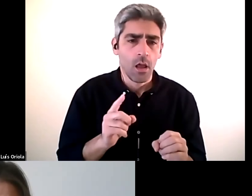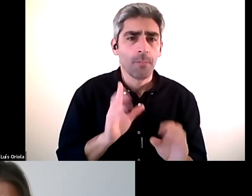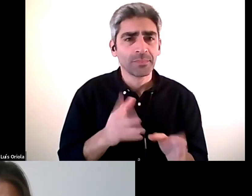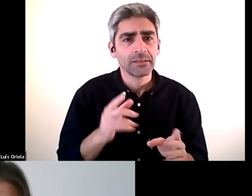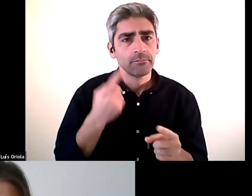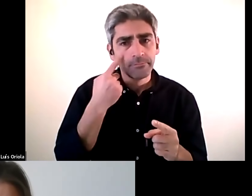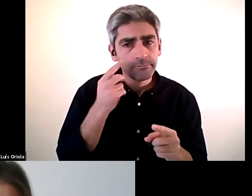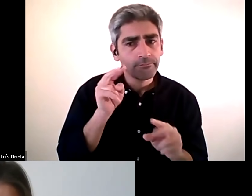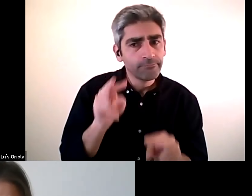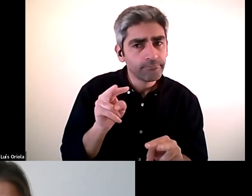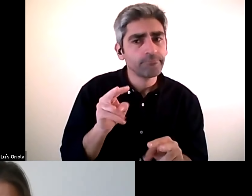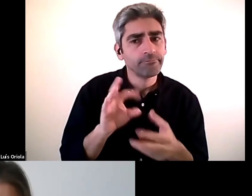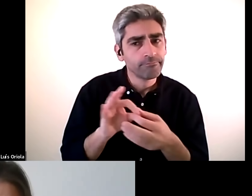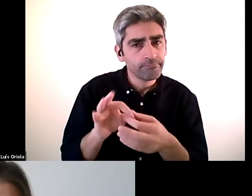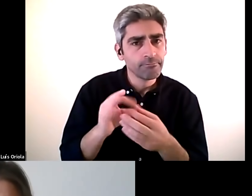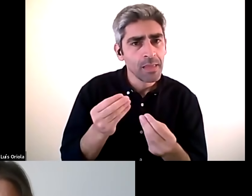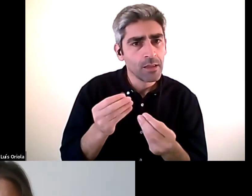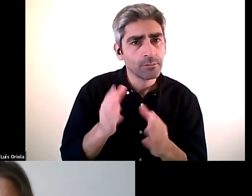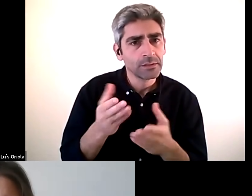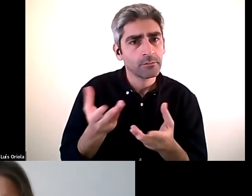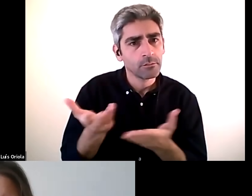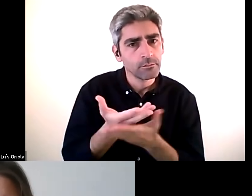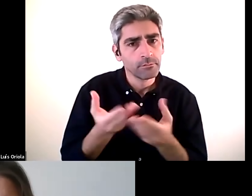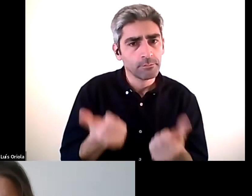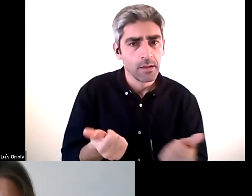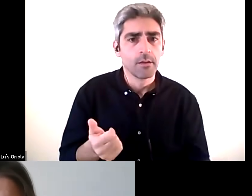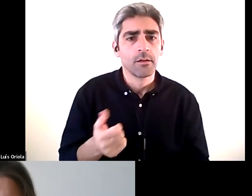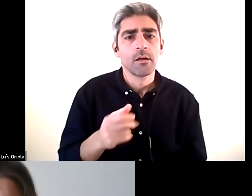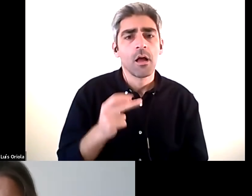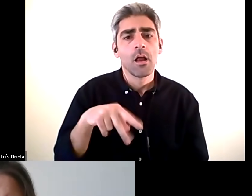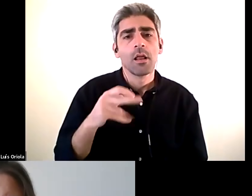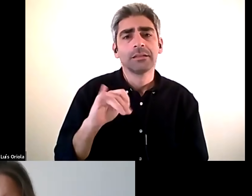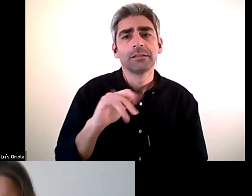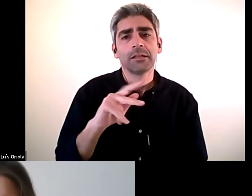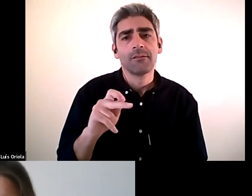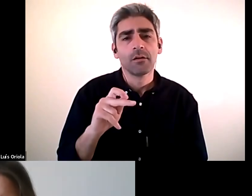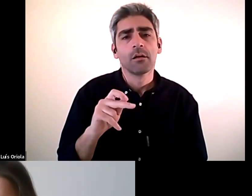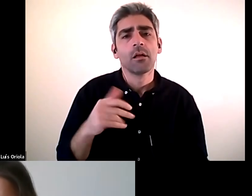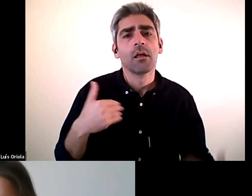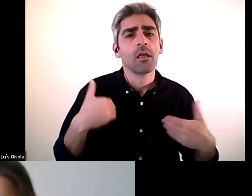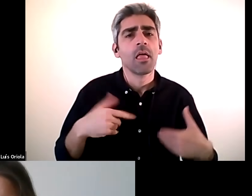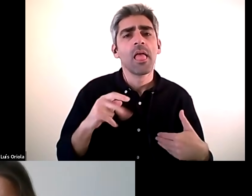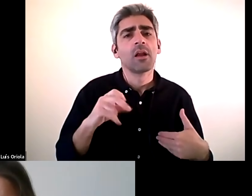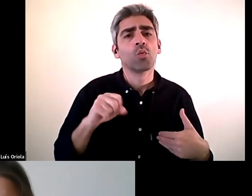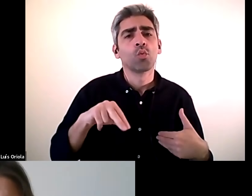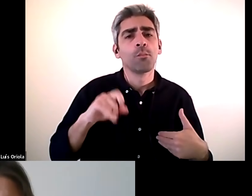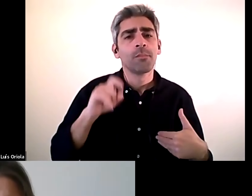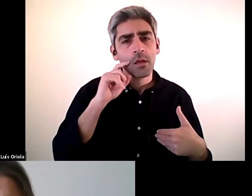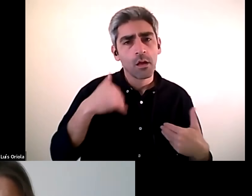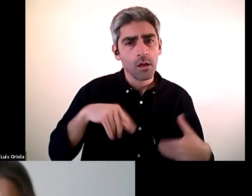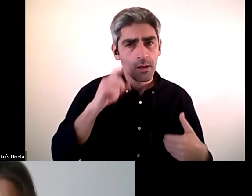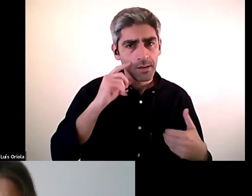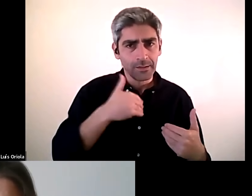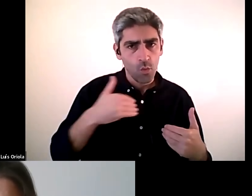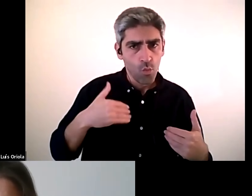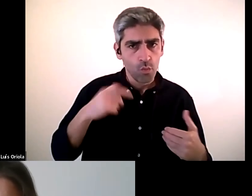preciso que se lide com o medo. Muito bem. Ana Silva pergunta se a ergonomia tem como objetivo garantir a saúde e a